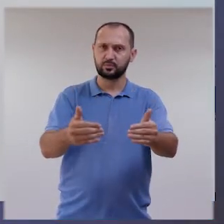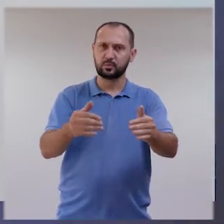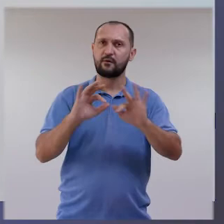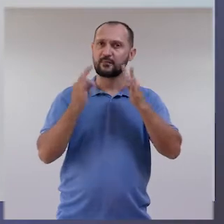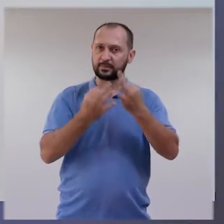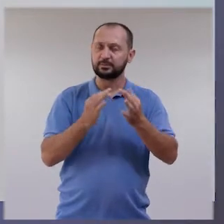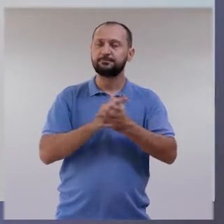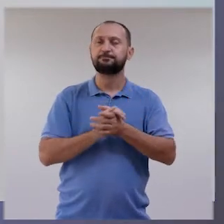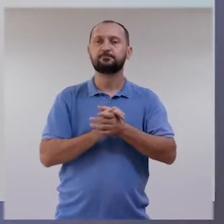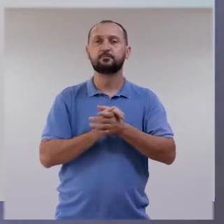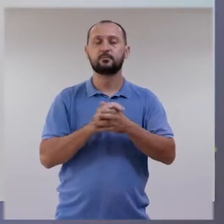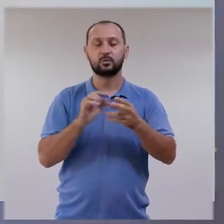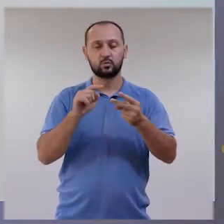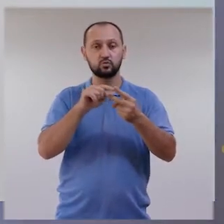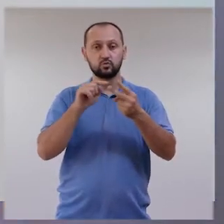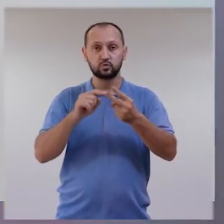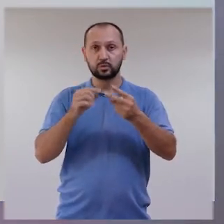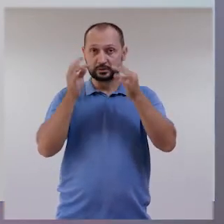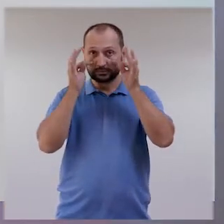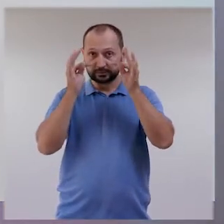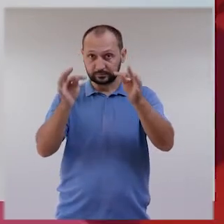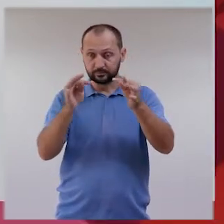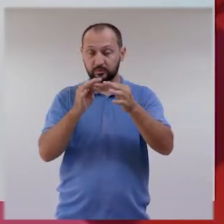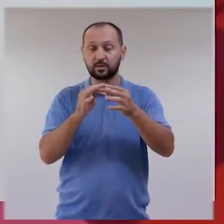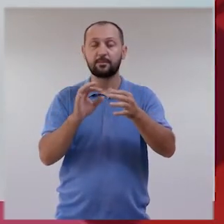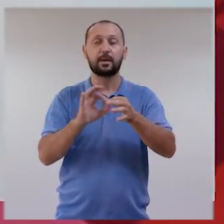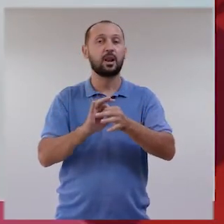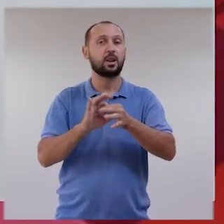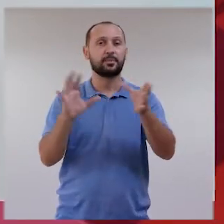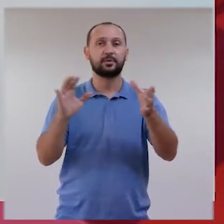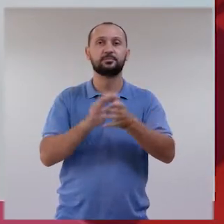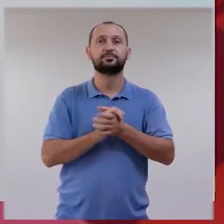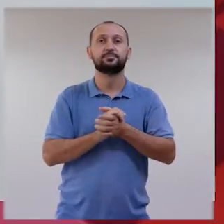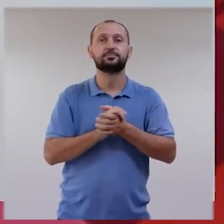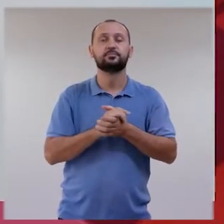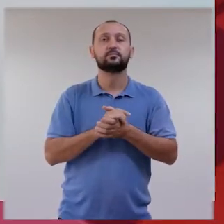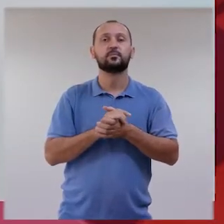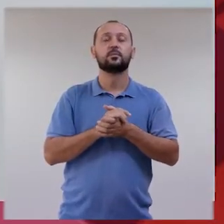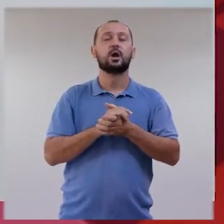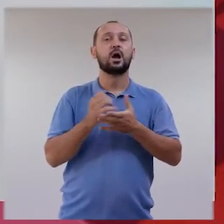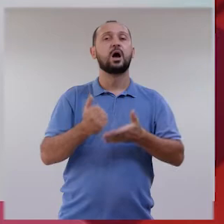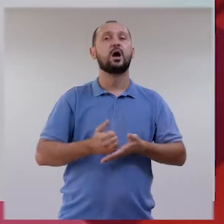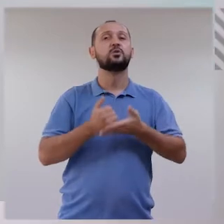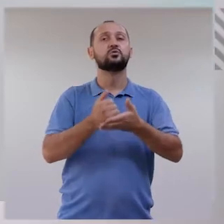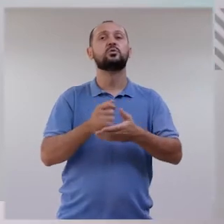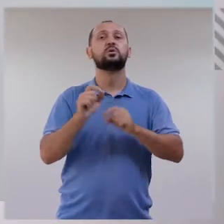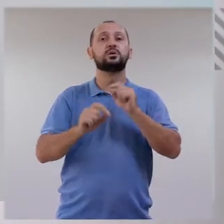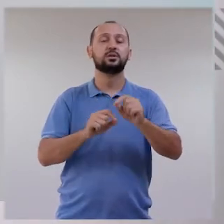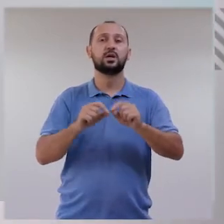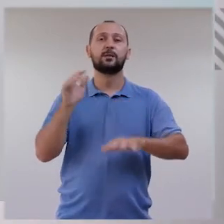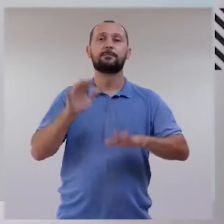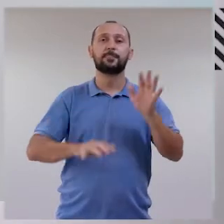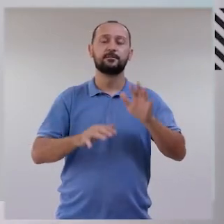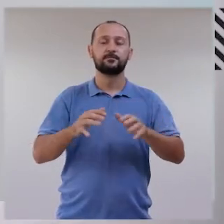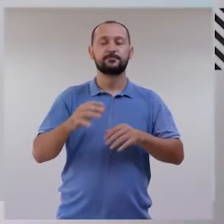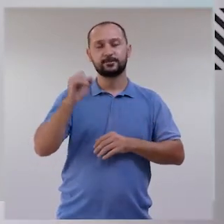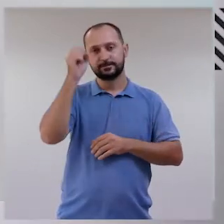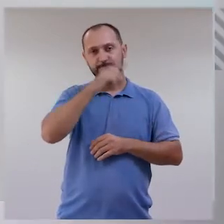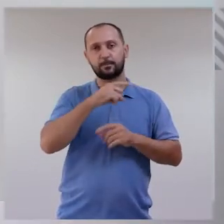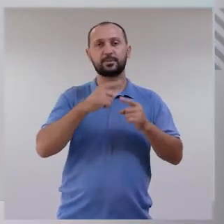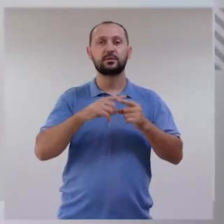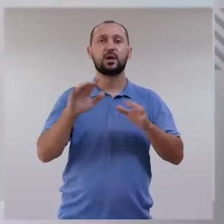grau, e mediante 2 testemunhas para autorizar a doação. Então, isso fez com que, muitas